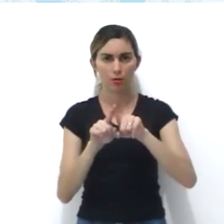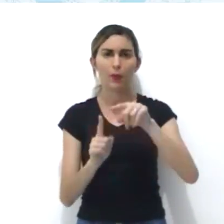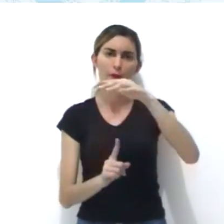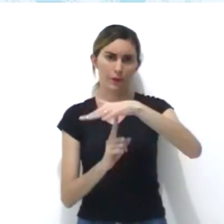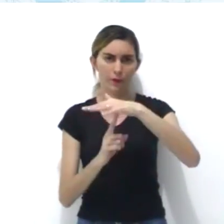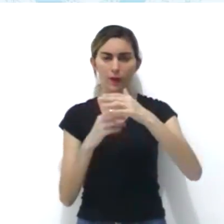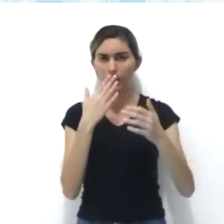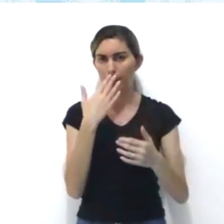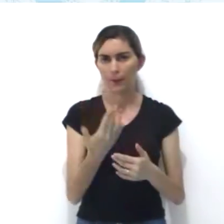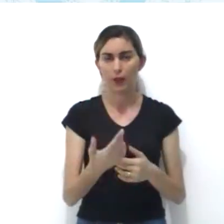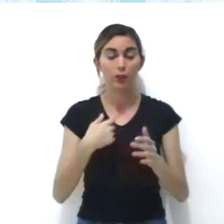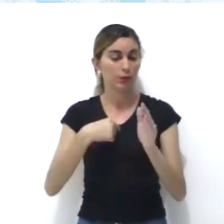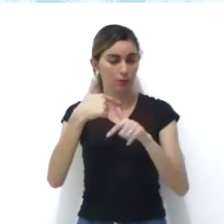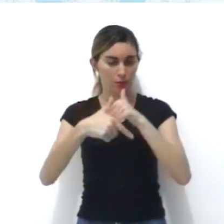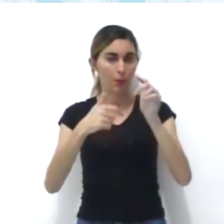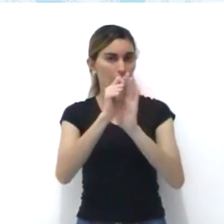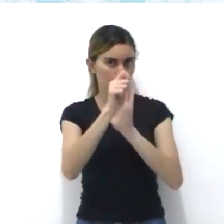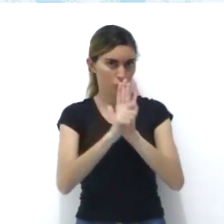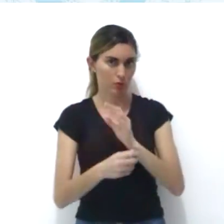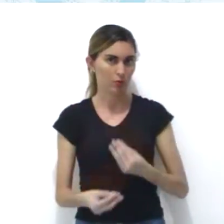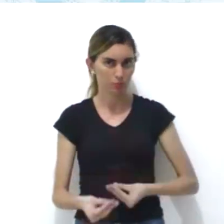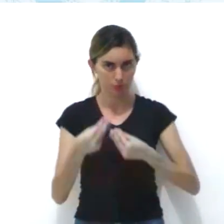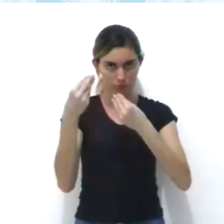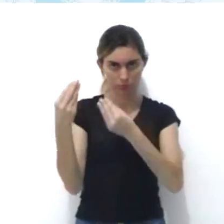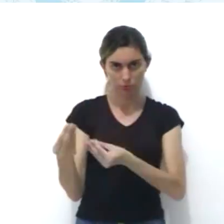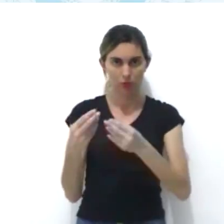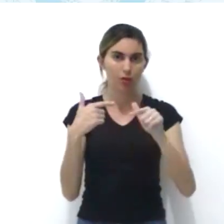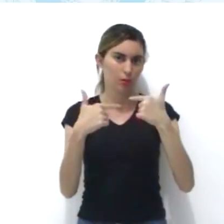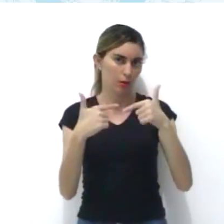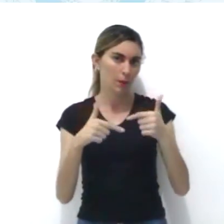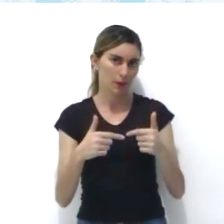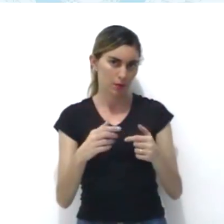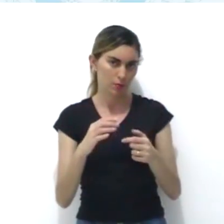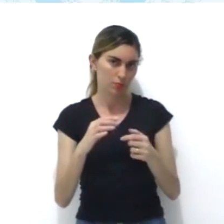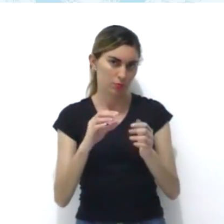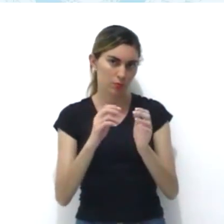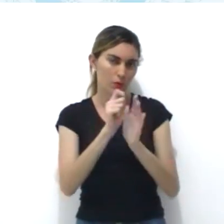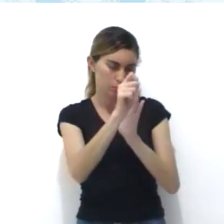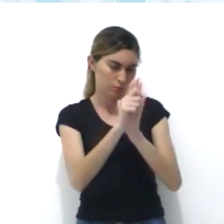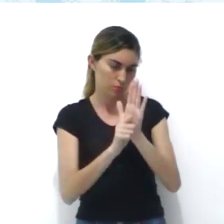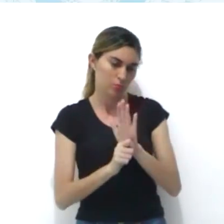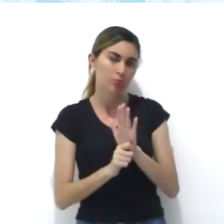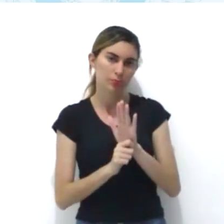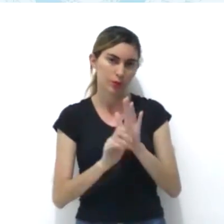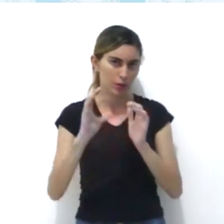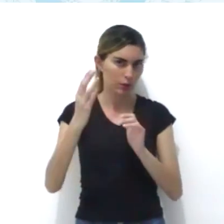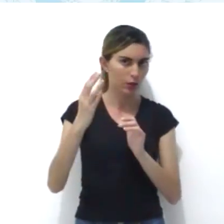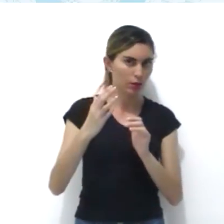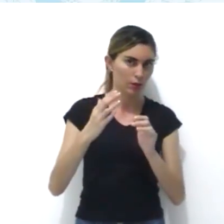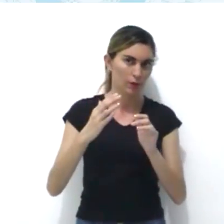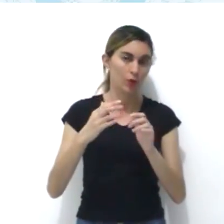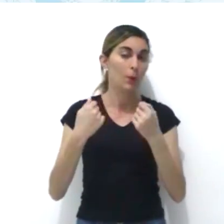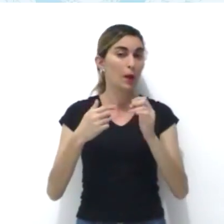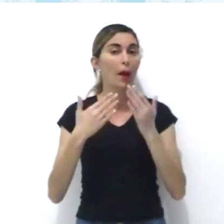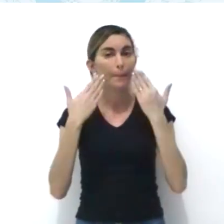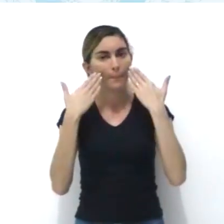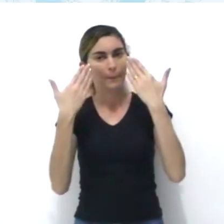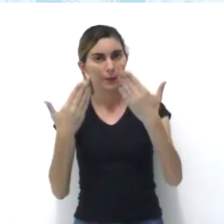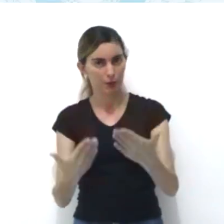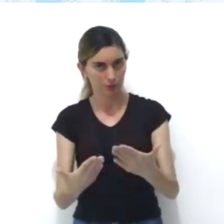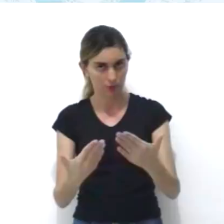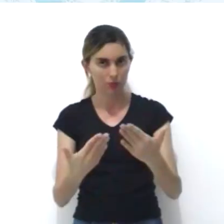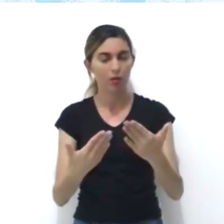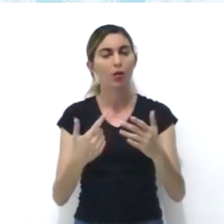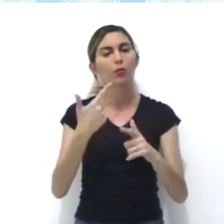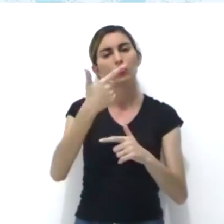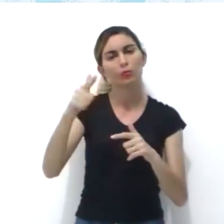também que as feiras pedem é o trabalho escrito, né? Porque o trabalho científico tem que ser escrito também. Uma coisa é eu